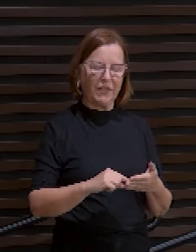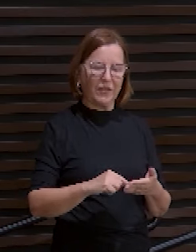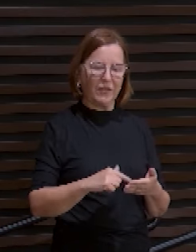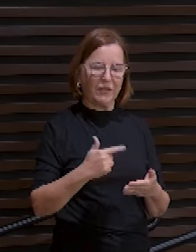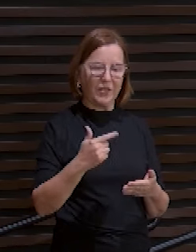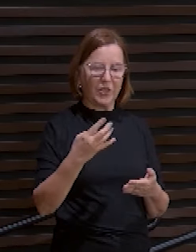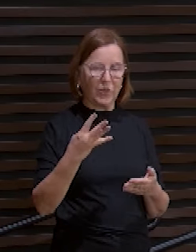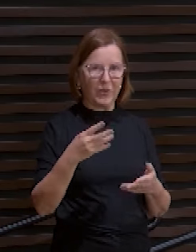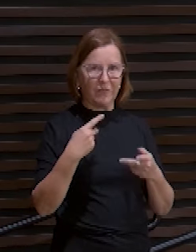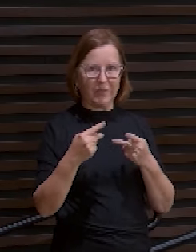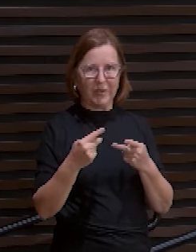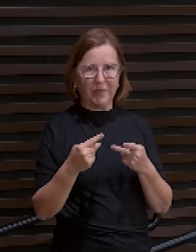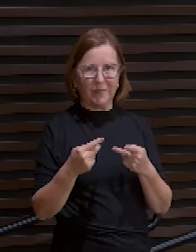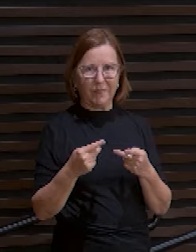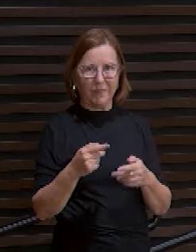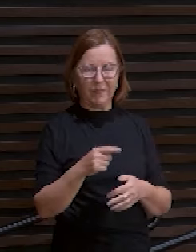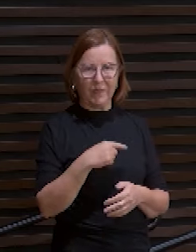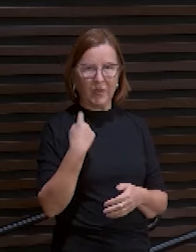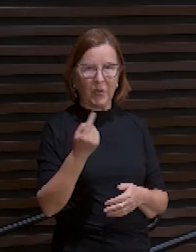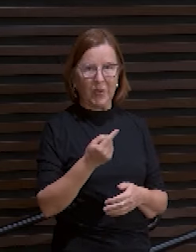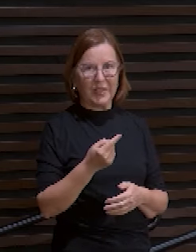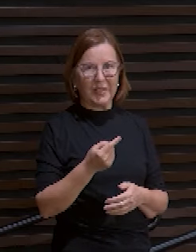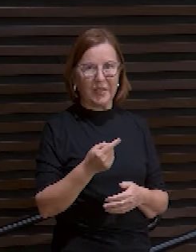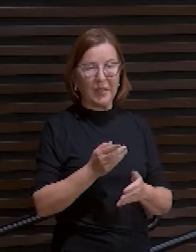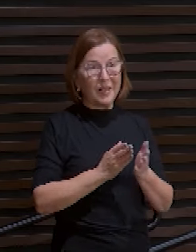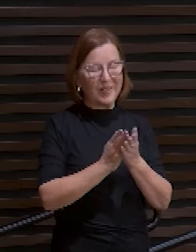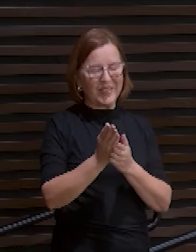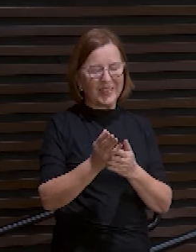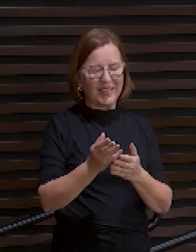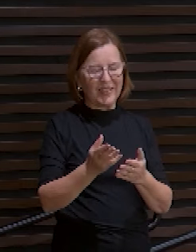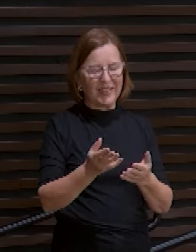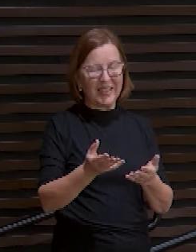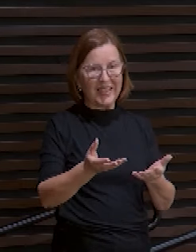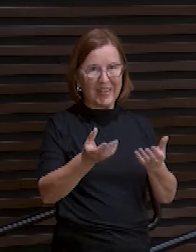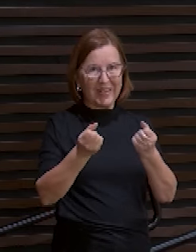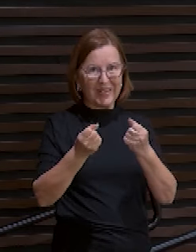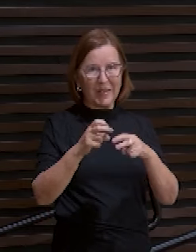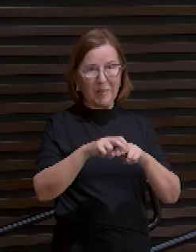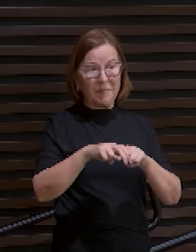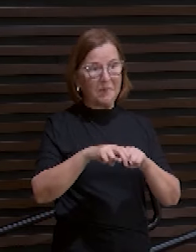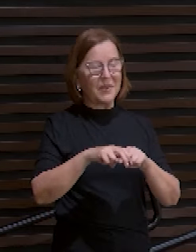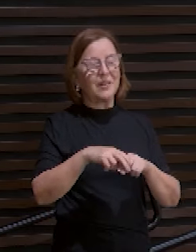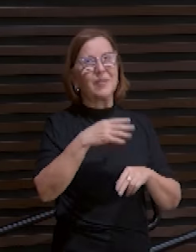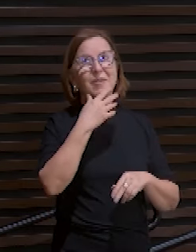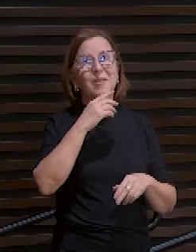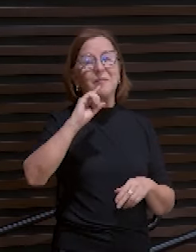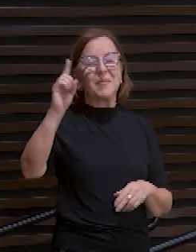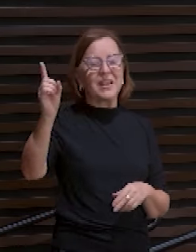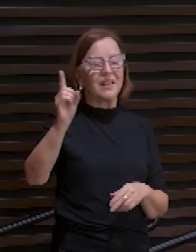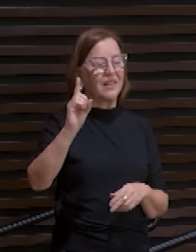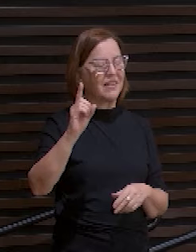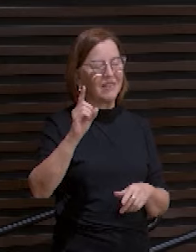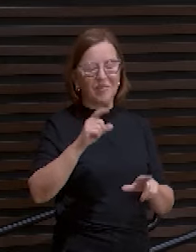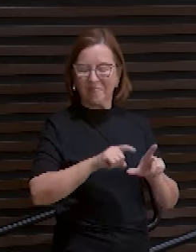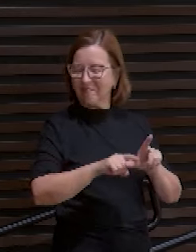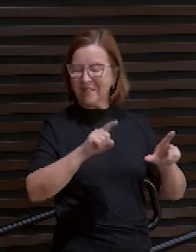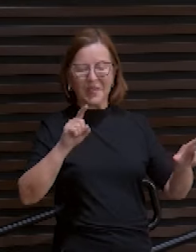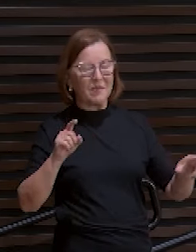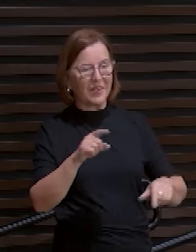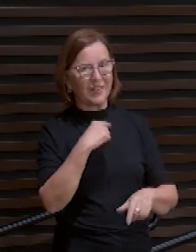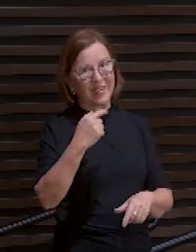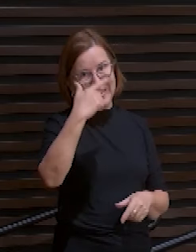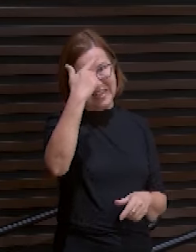Nossa aprovação e acolhida pelo pai não depende do nosso caráter ou das nossas ações